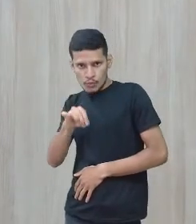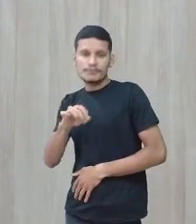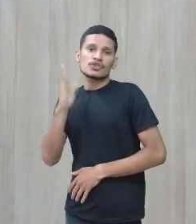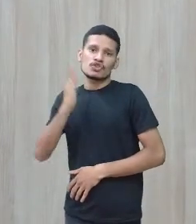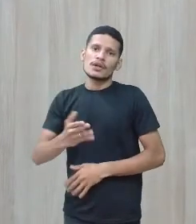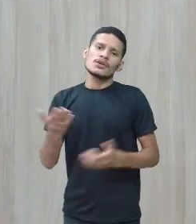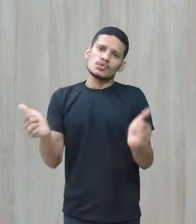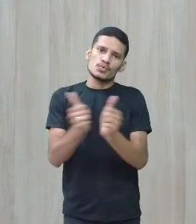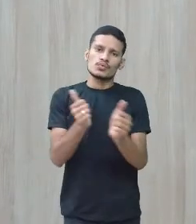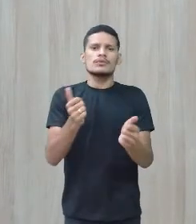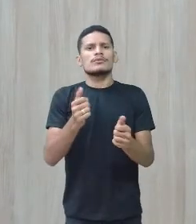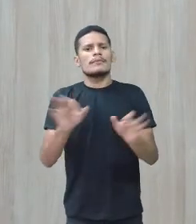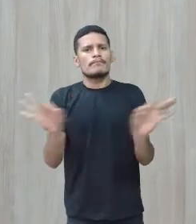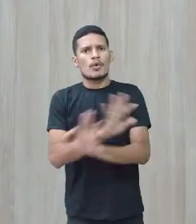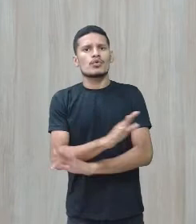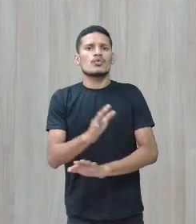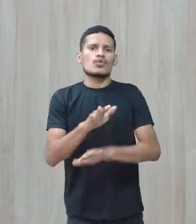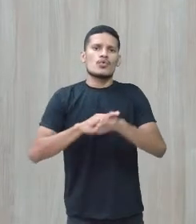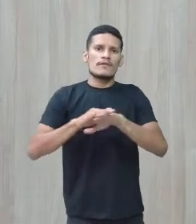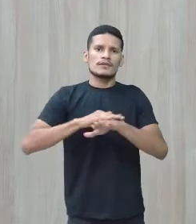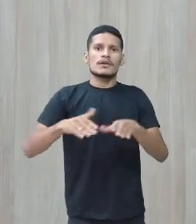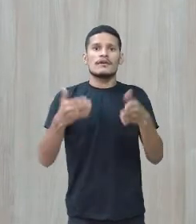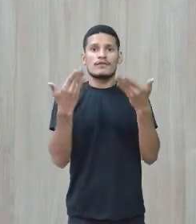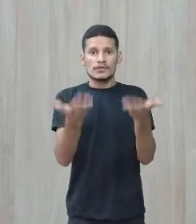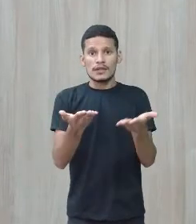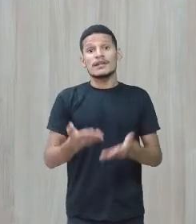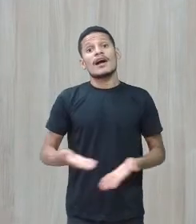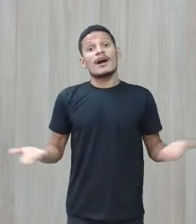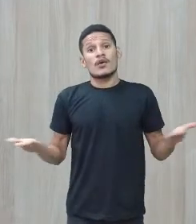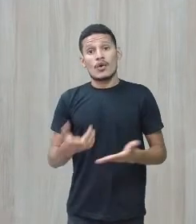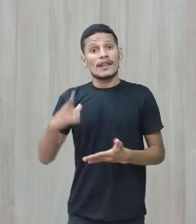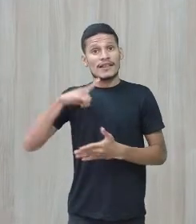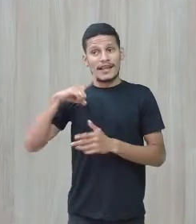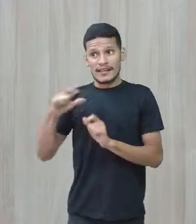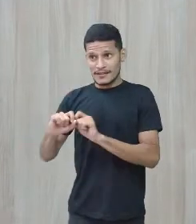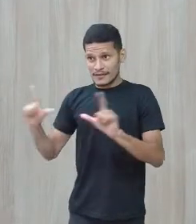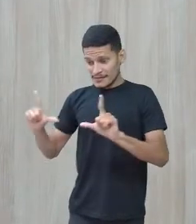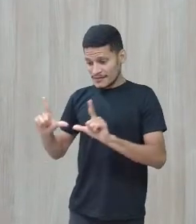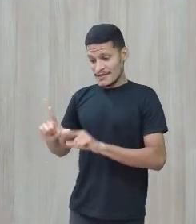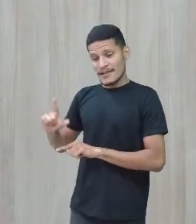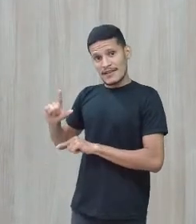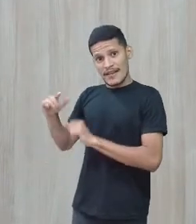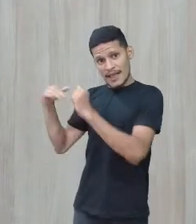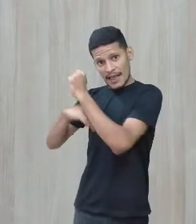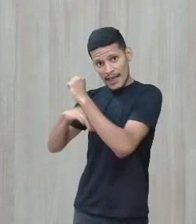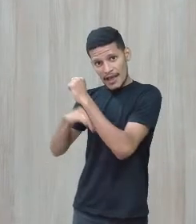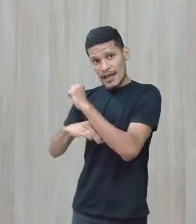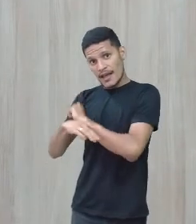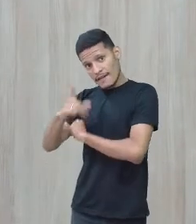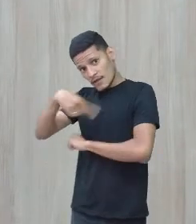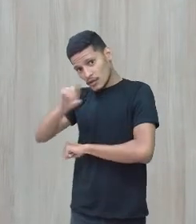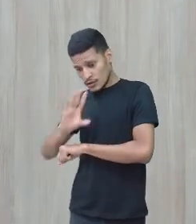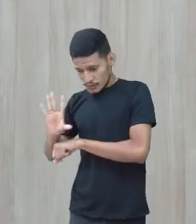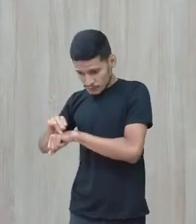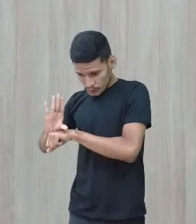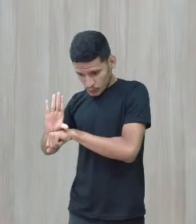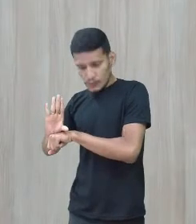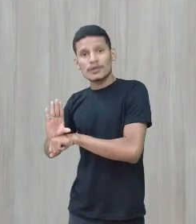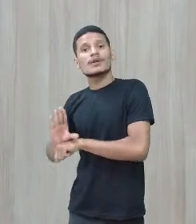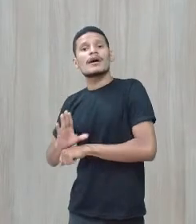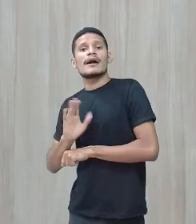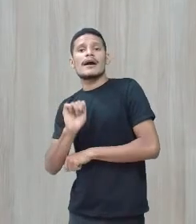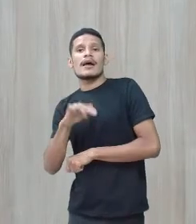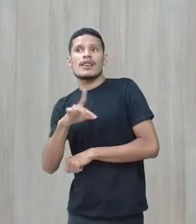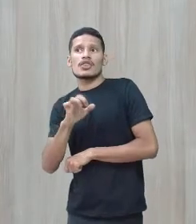pronto para falar com vocês. E aí, Billy vai mandar agora na tela o QR Code do Android aqui do